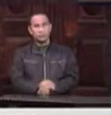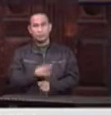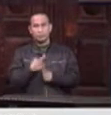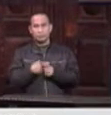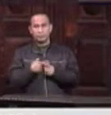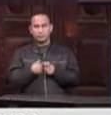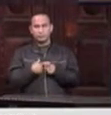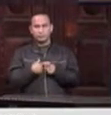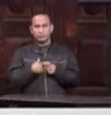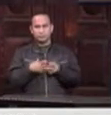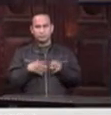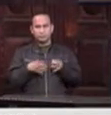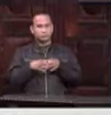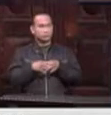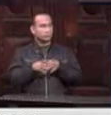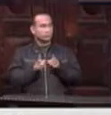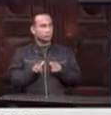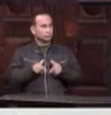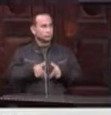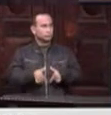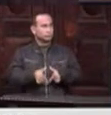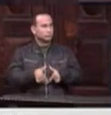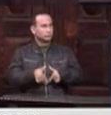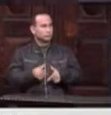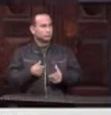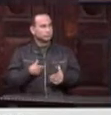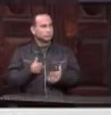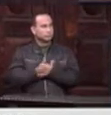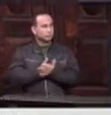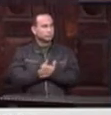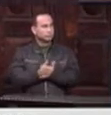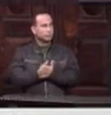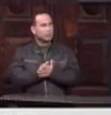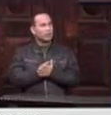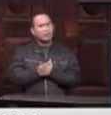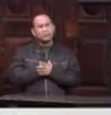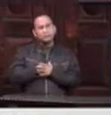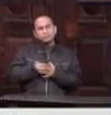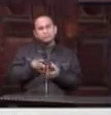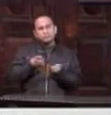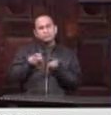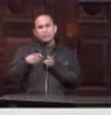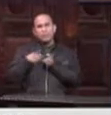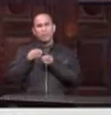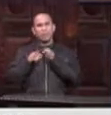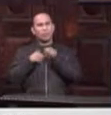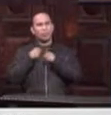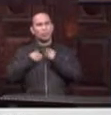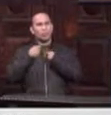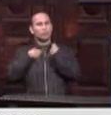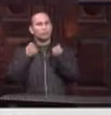porque aquela posição agredia os seus interesses econômicos,